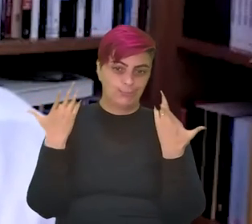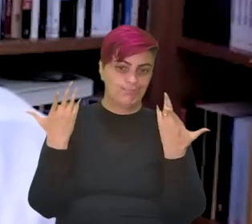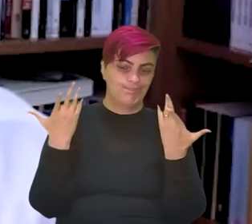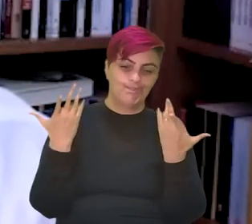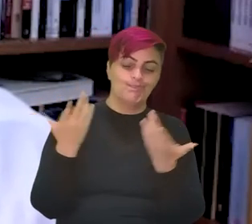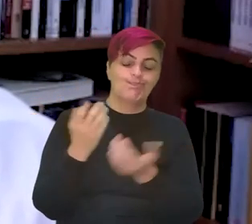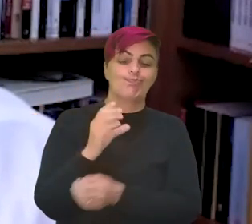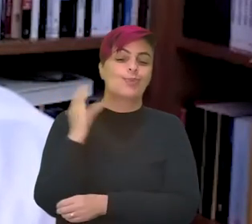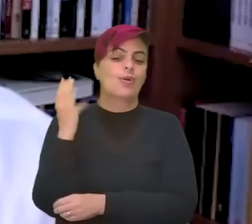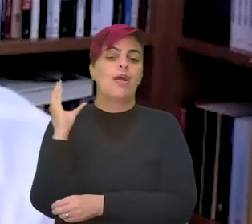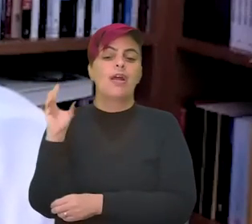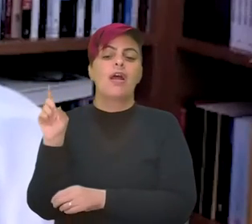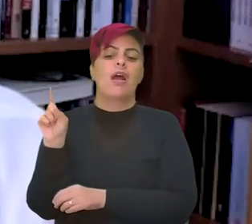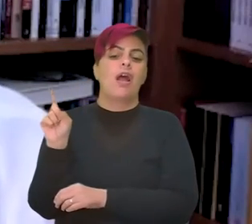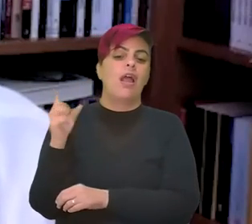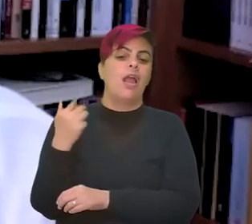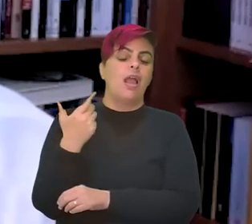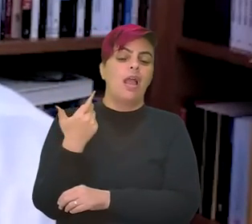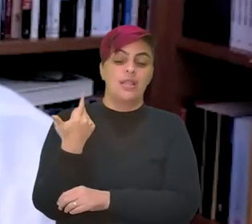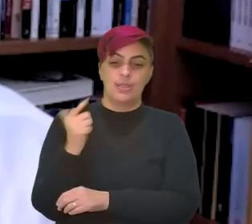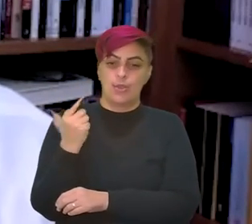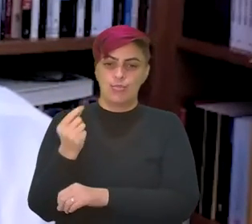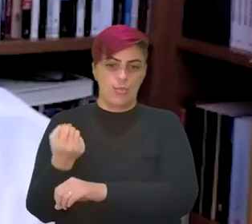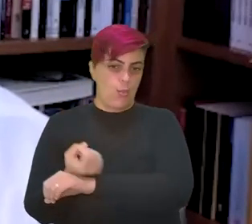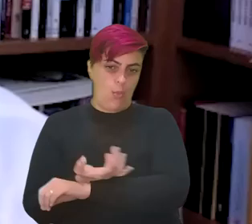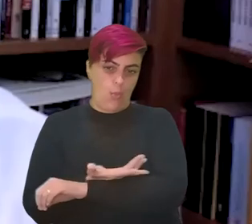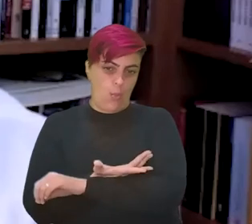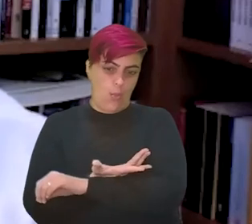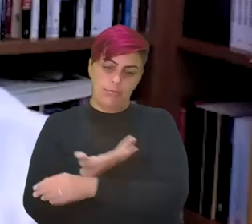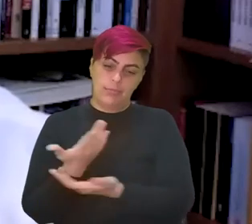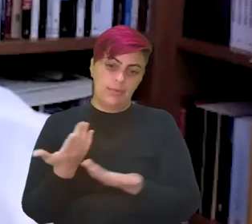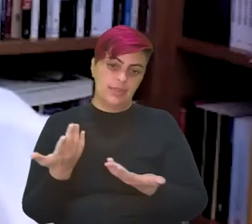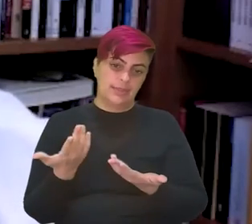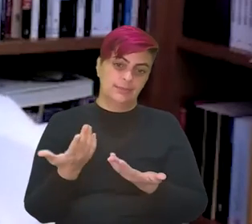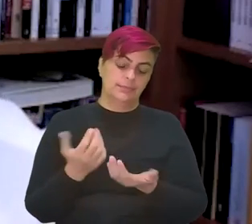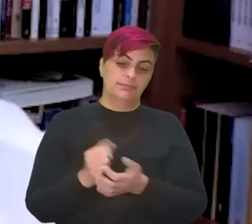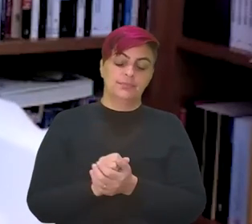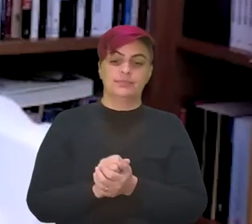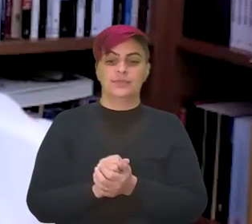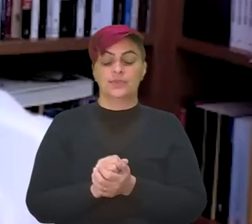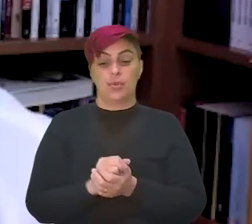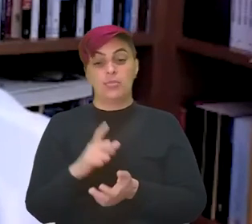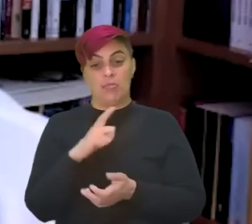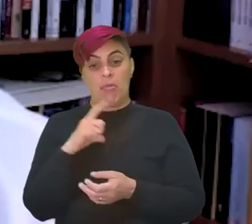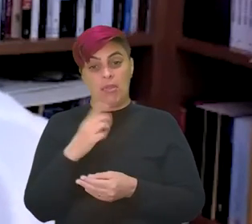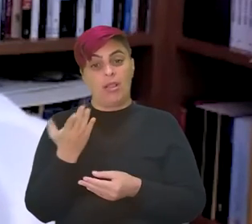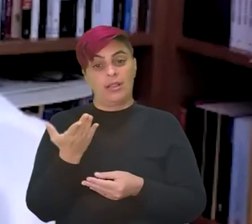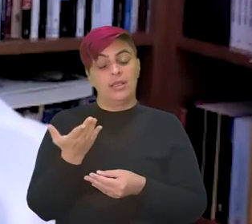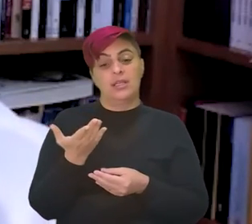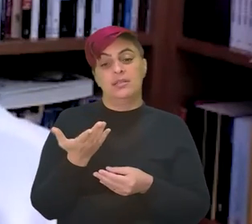natural, uma ciência que não tenha a emoção que